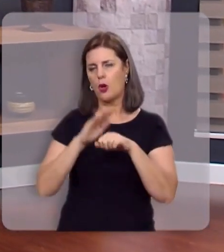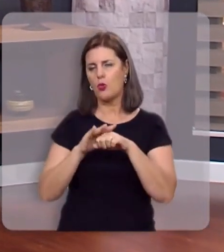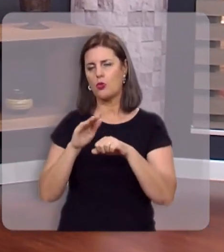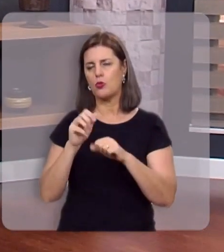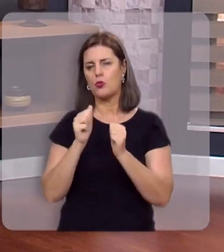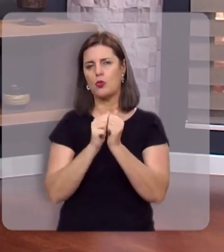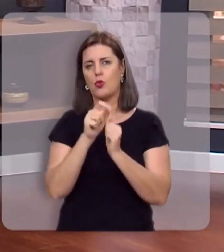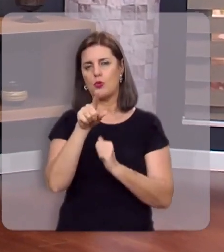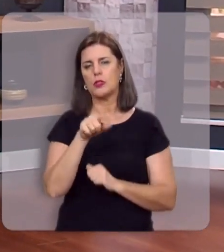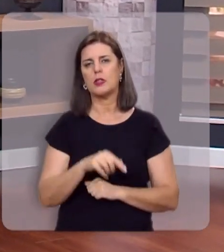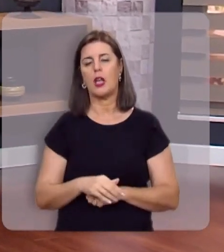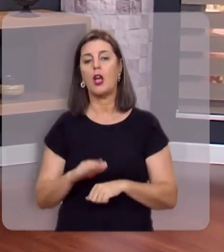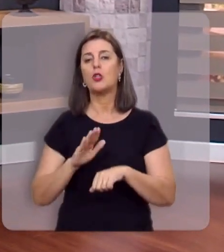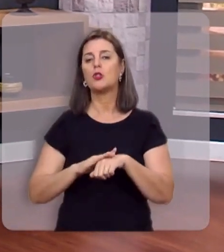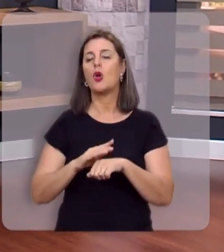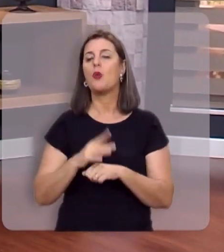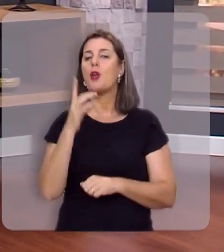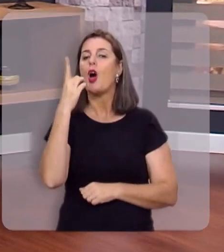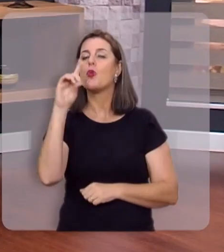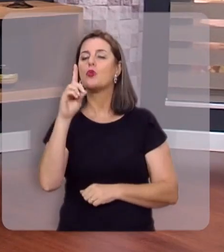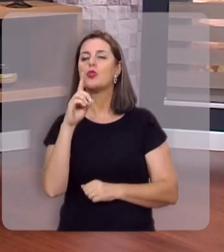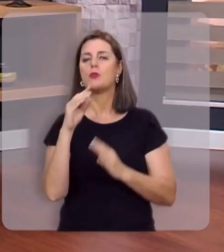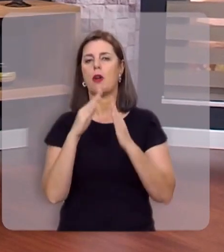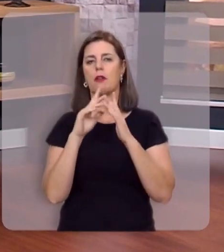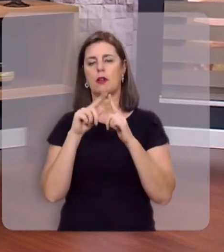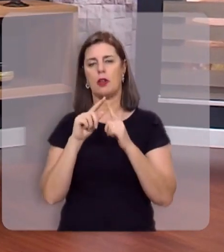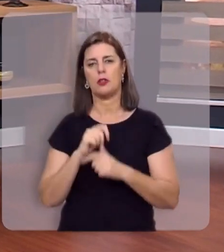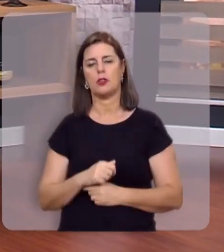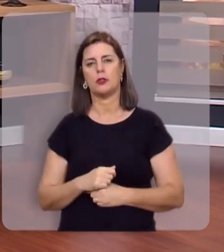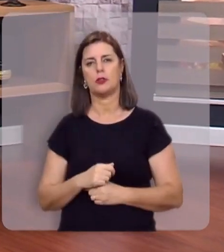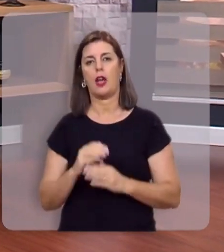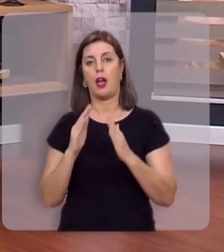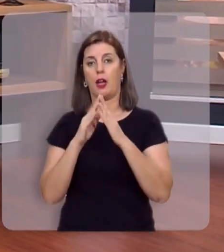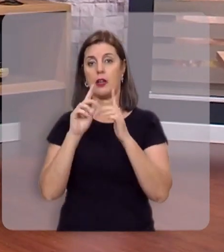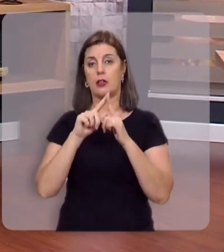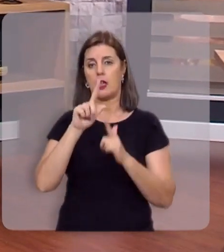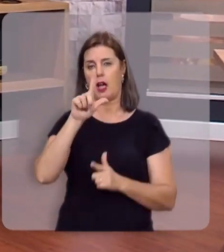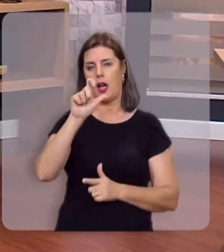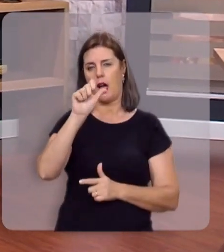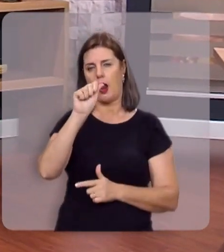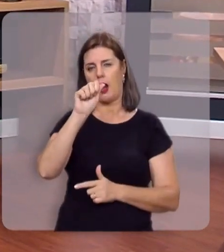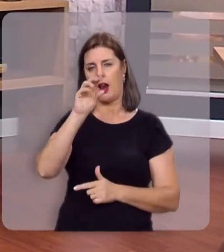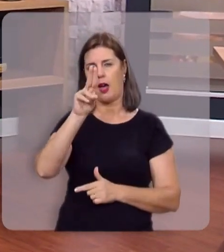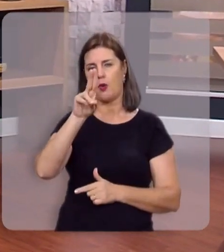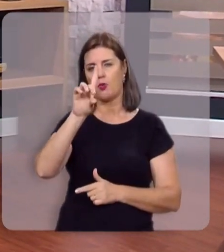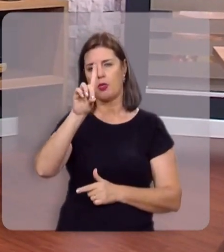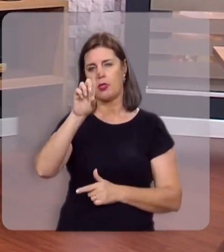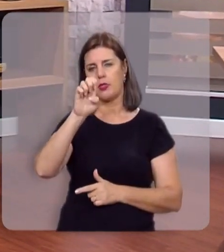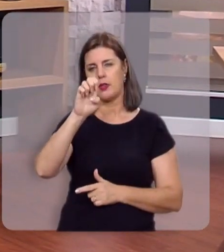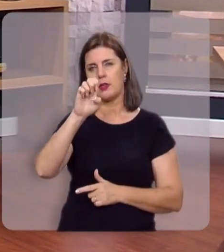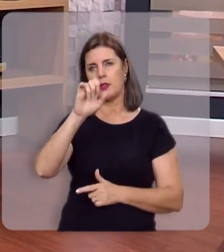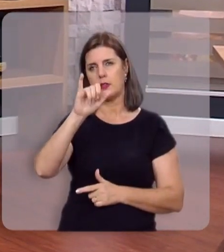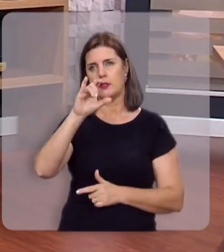você sobre esta última igreja, a igreja de Laodiceia.